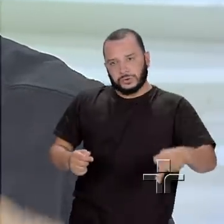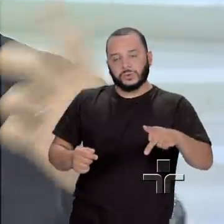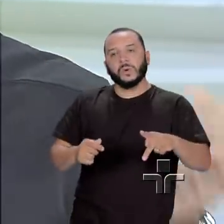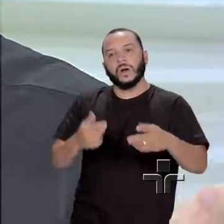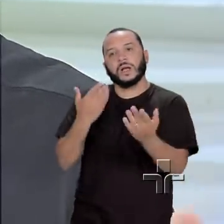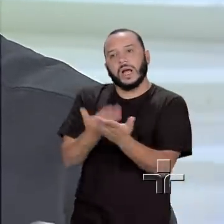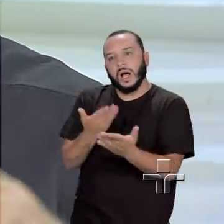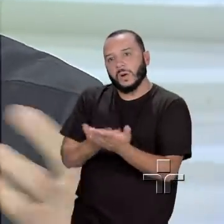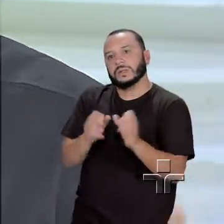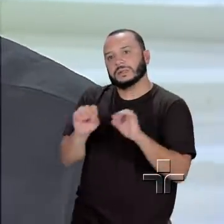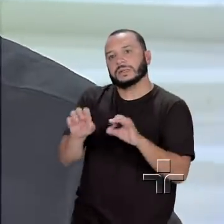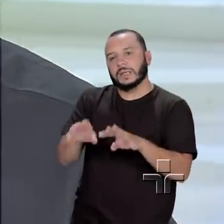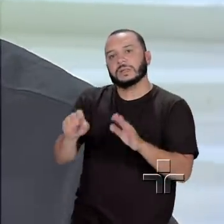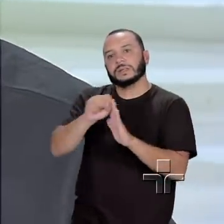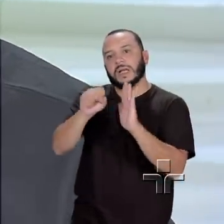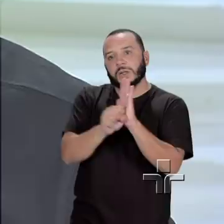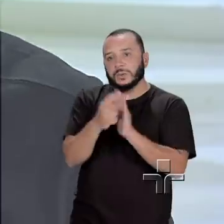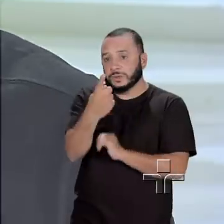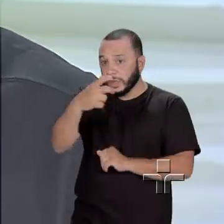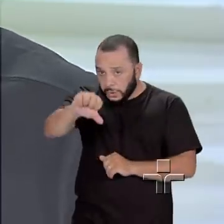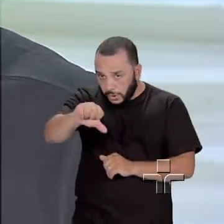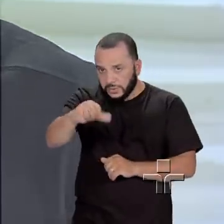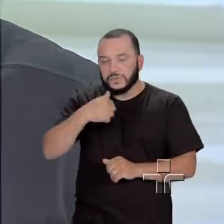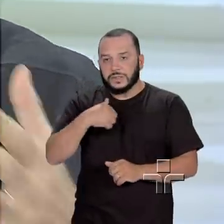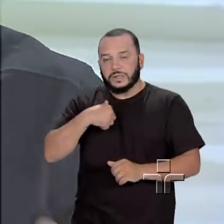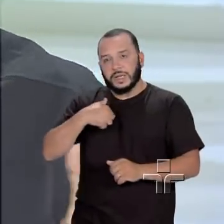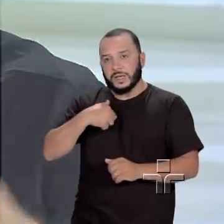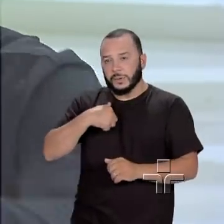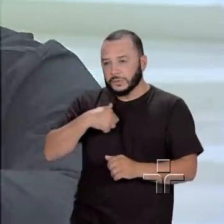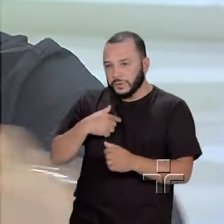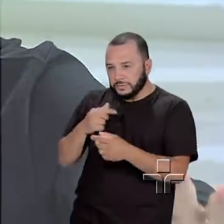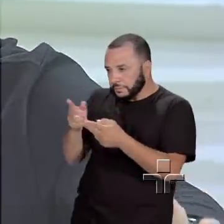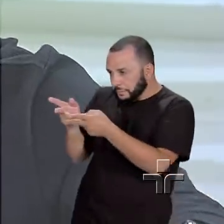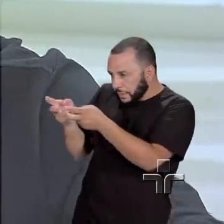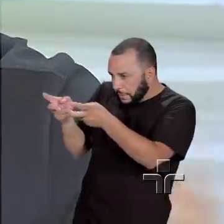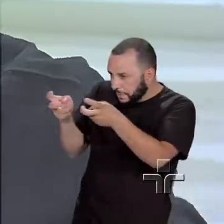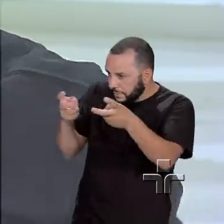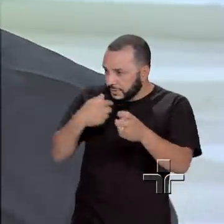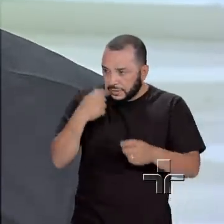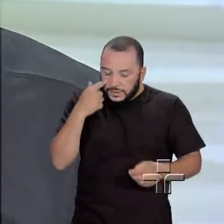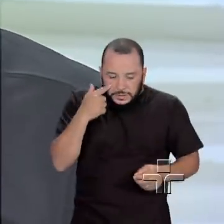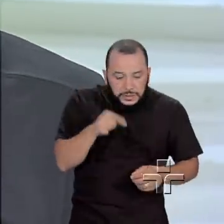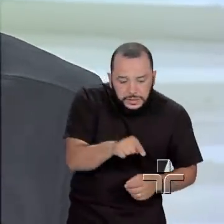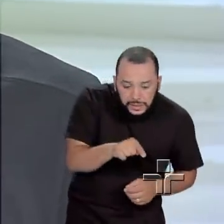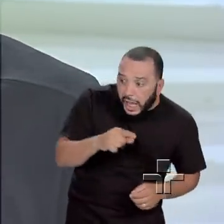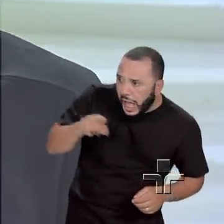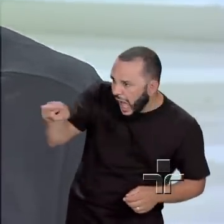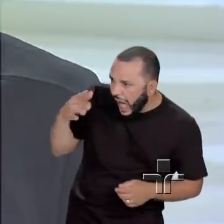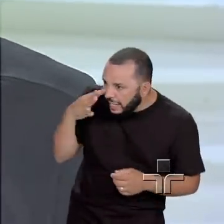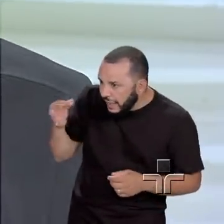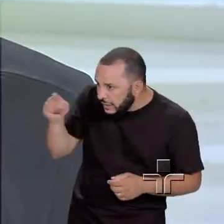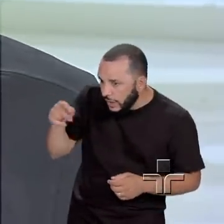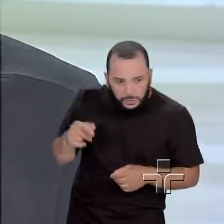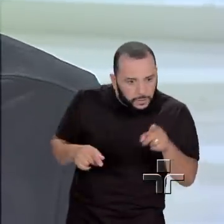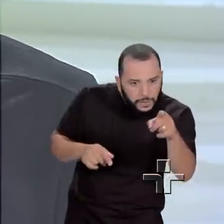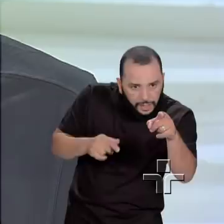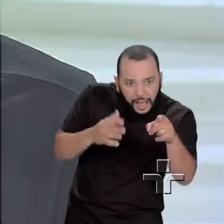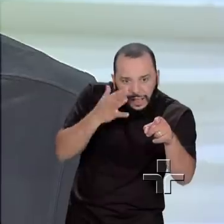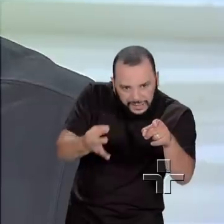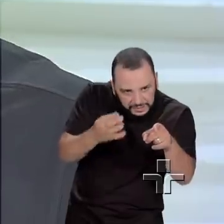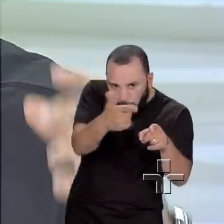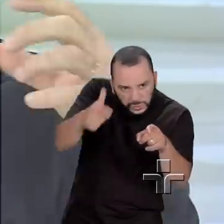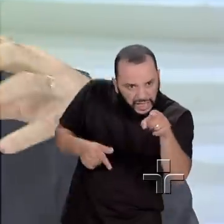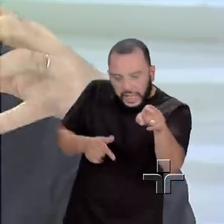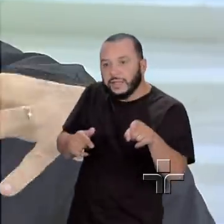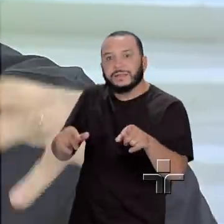XIX, ou talvez da escola de Platão, e eu estou vendo no meu monitor se os alunos estão prestando atenção ou não, isso em tempo real.